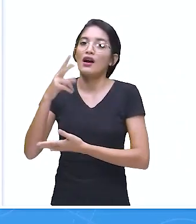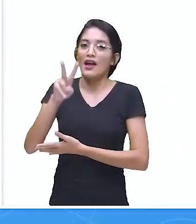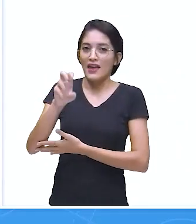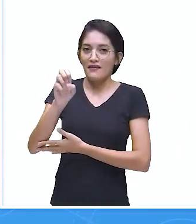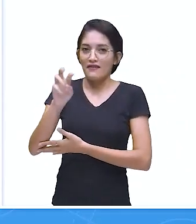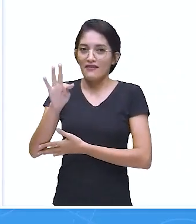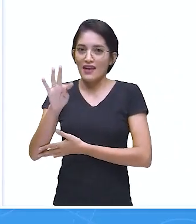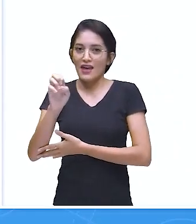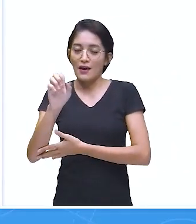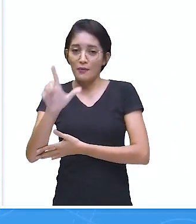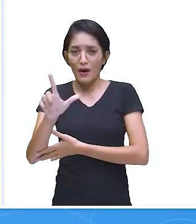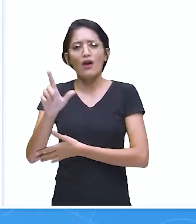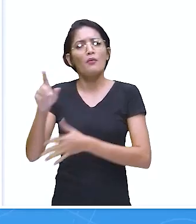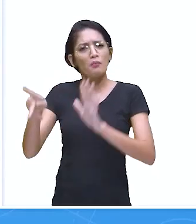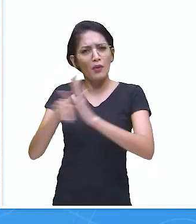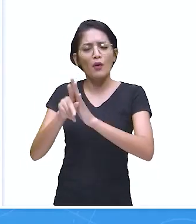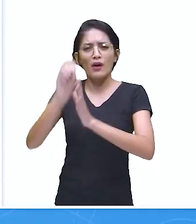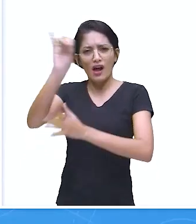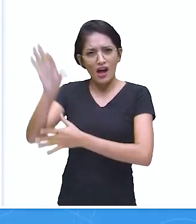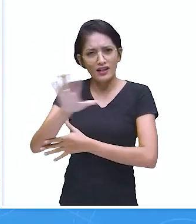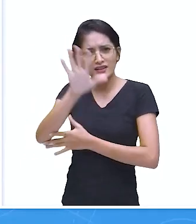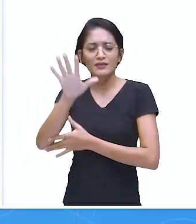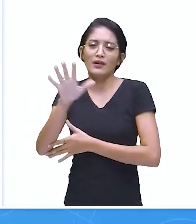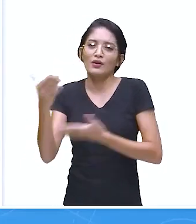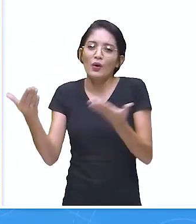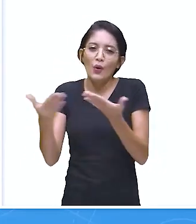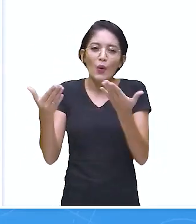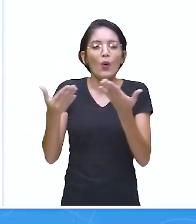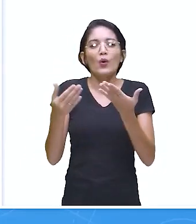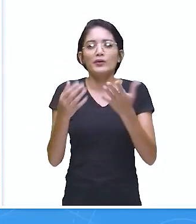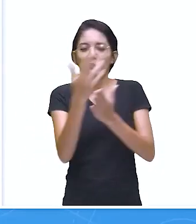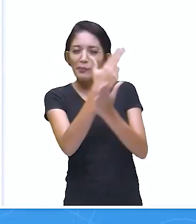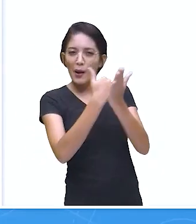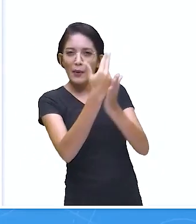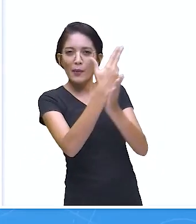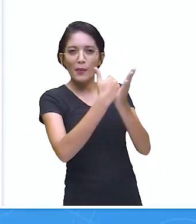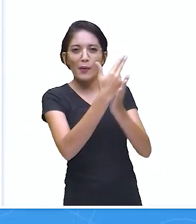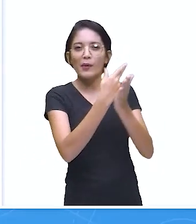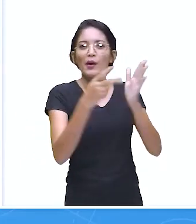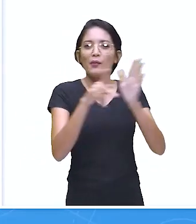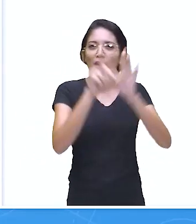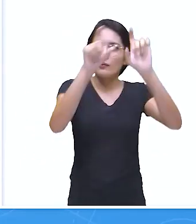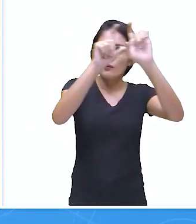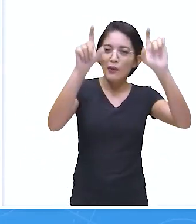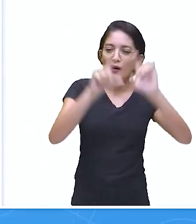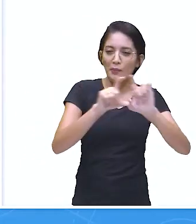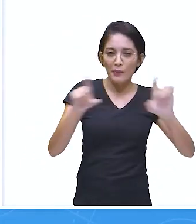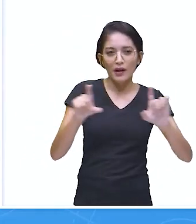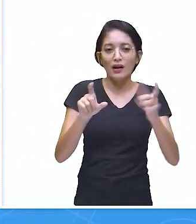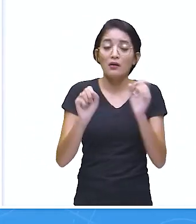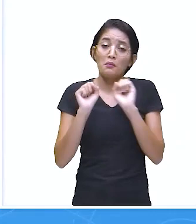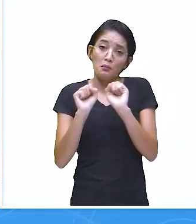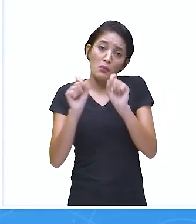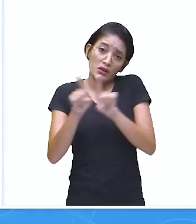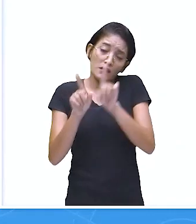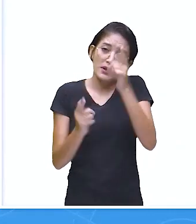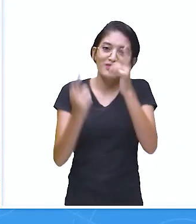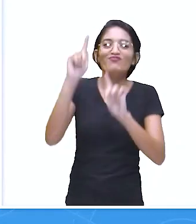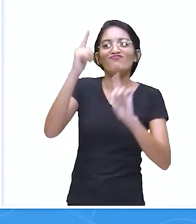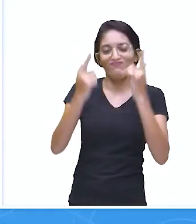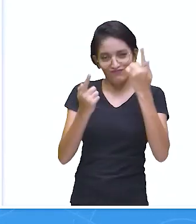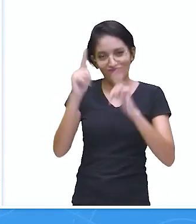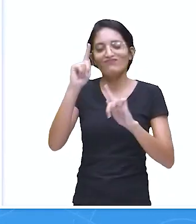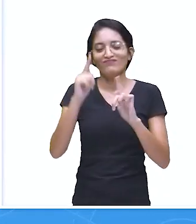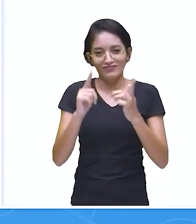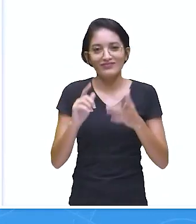as imagens, né? As imagens no caso do que nós estamos tratando hoje aqui, o desenho do cartoon, da charge, mas pode ser gestos também,